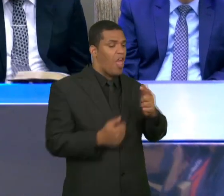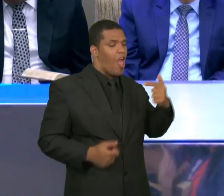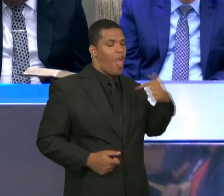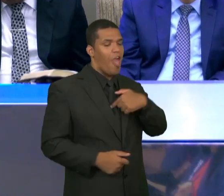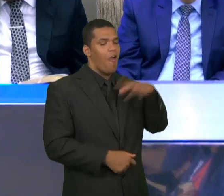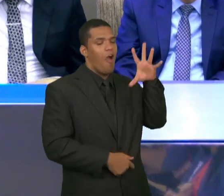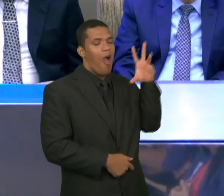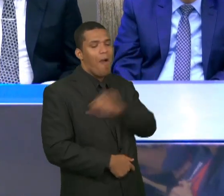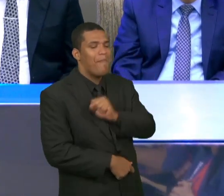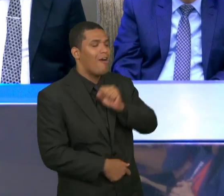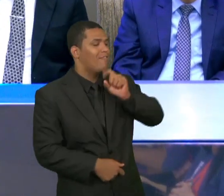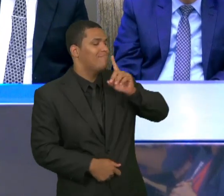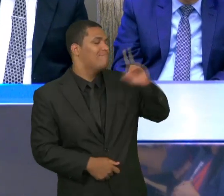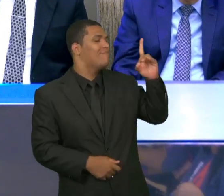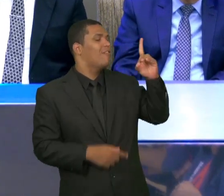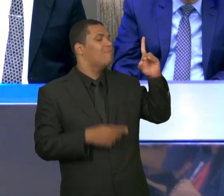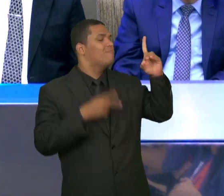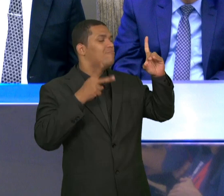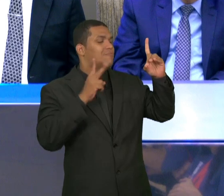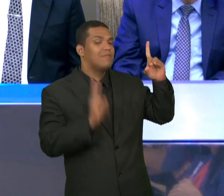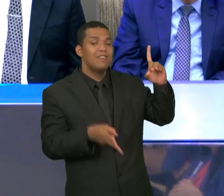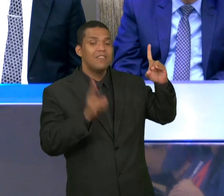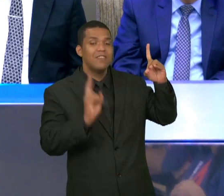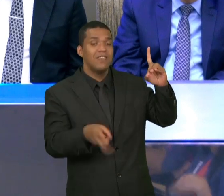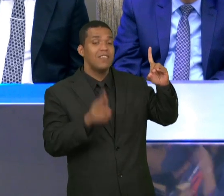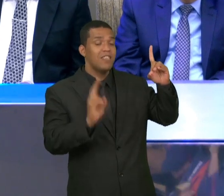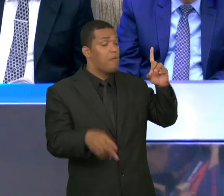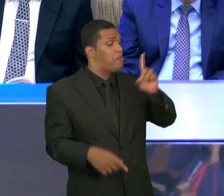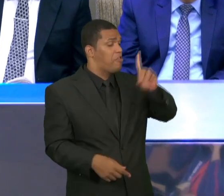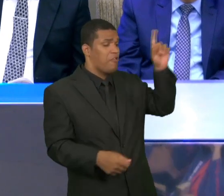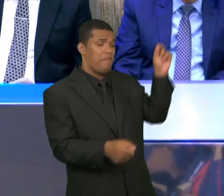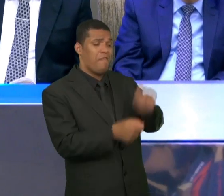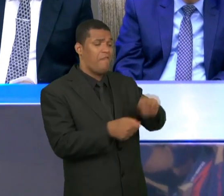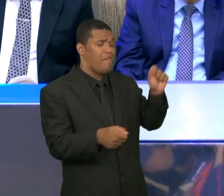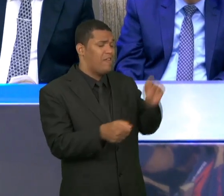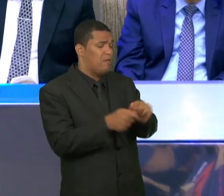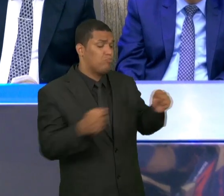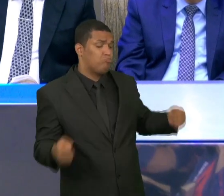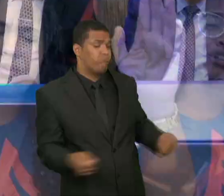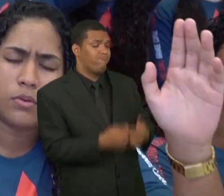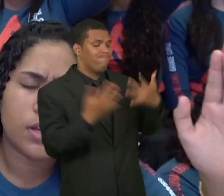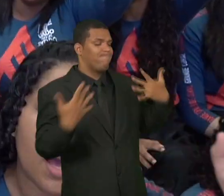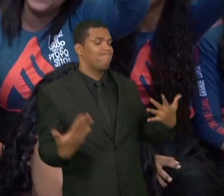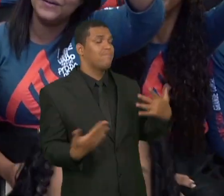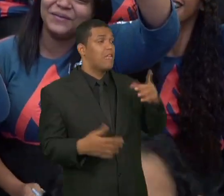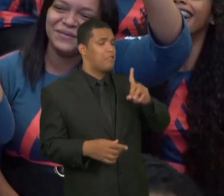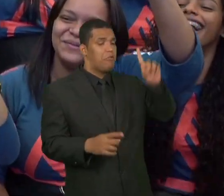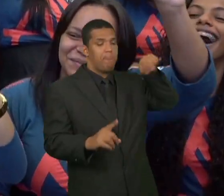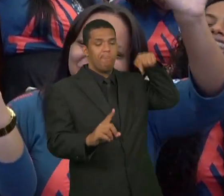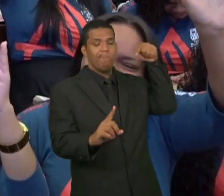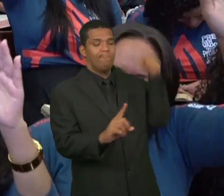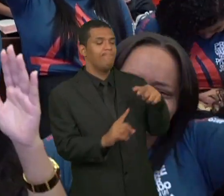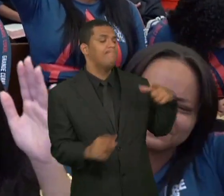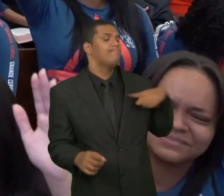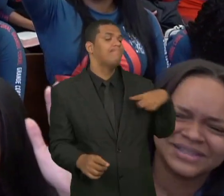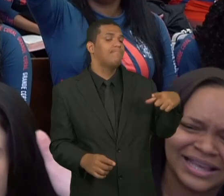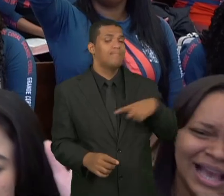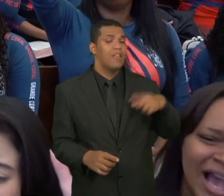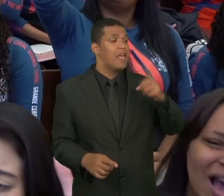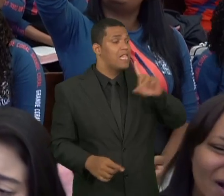amar a Deus, eu vou amar a Deus, e o resto é Ele que vai garantir, o resto é Ele que vai fazer, Ele vai